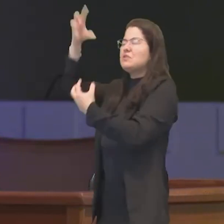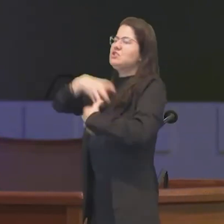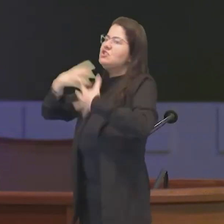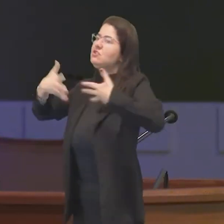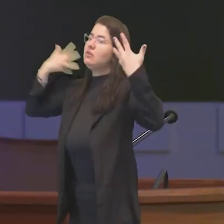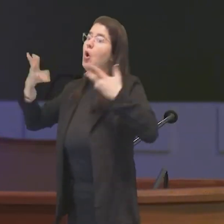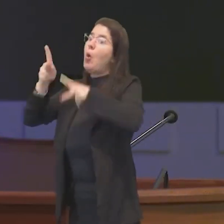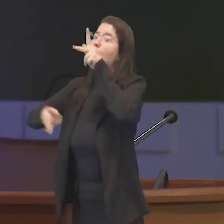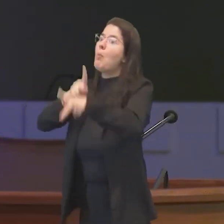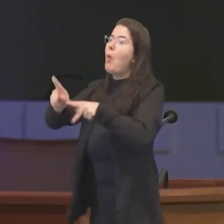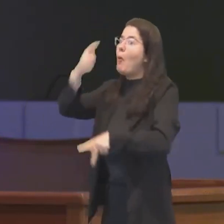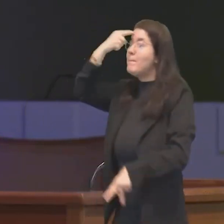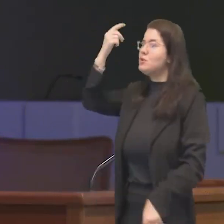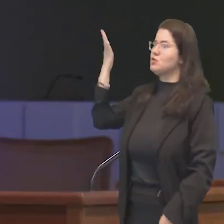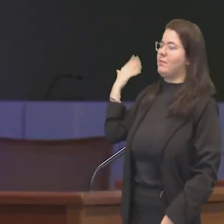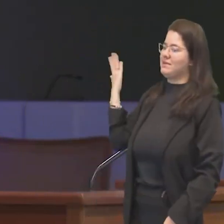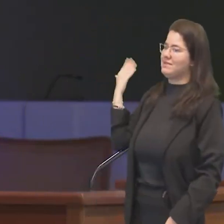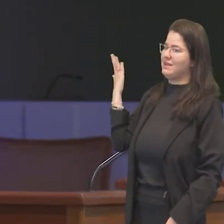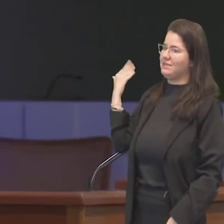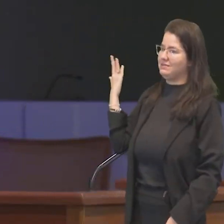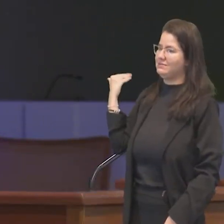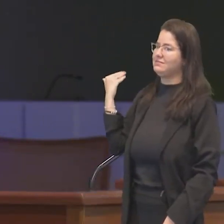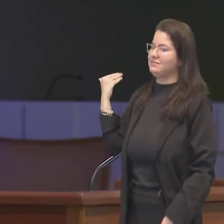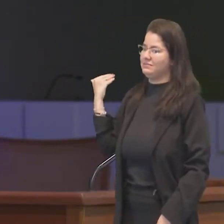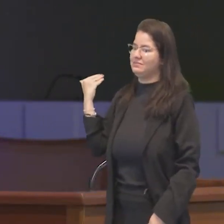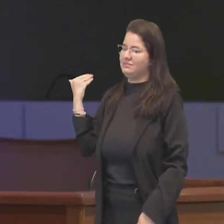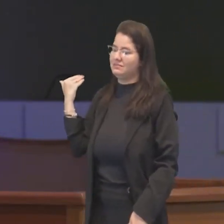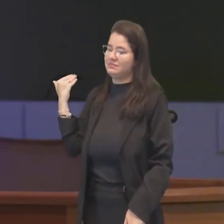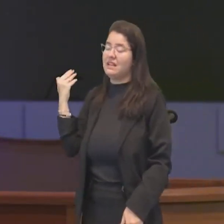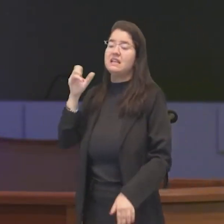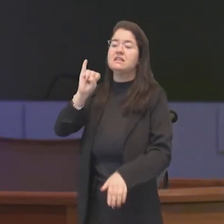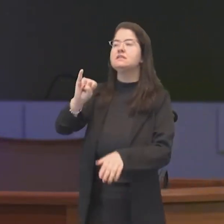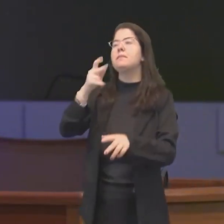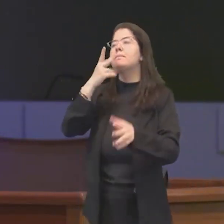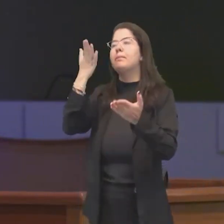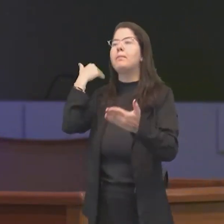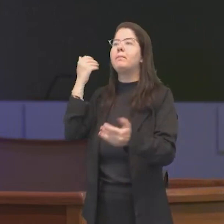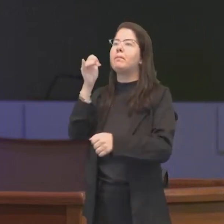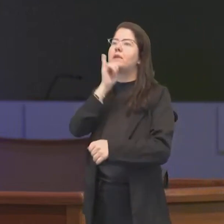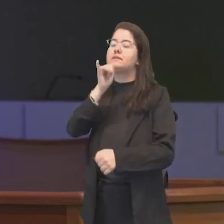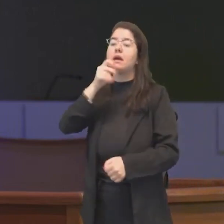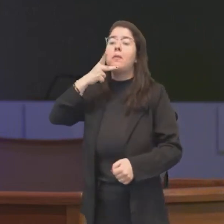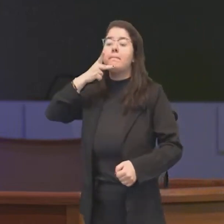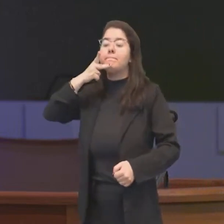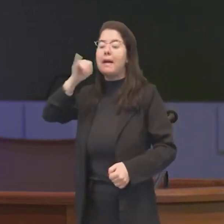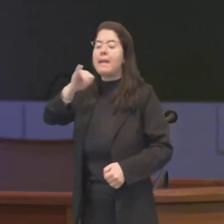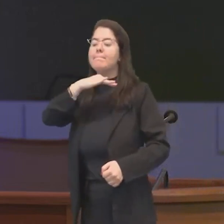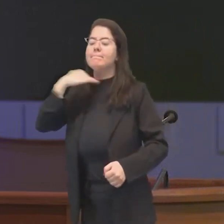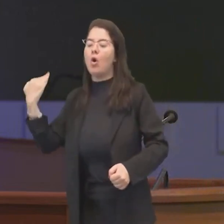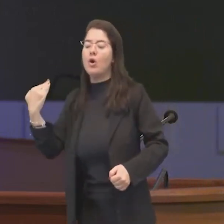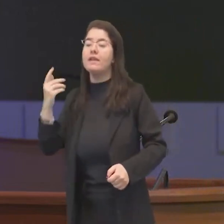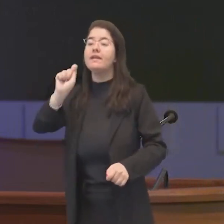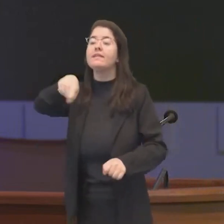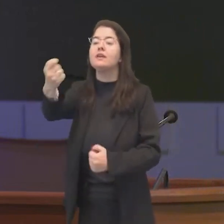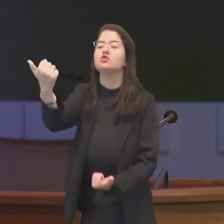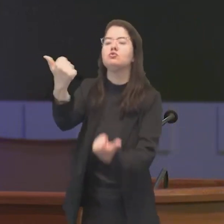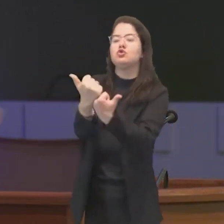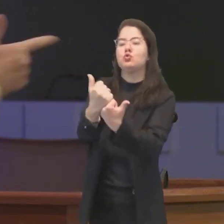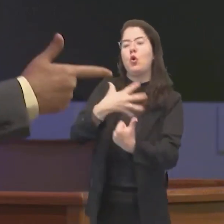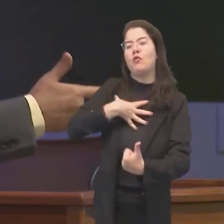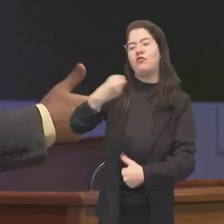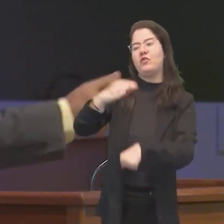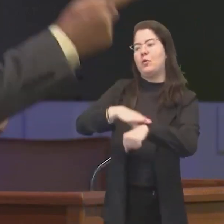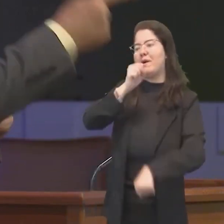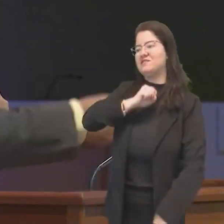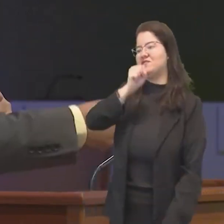o pai, ele é que substitui o pai na administração da família. O pai é sacerdote, o pai é juiz. O